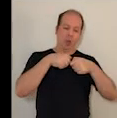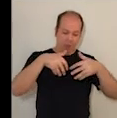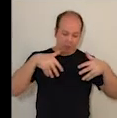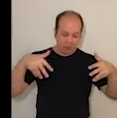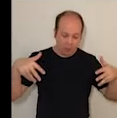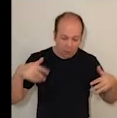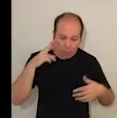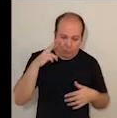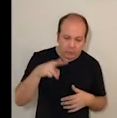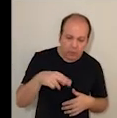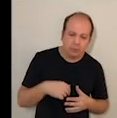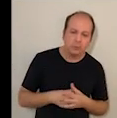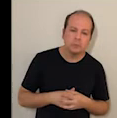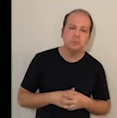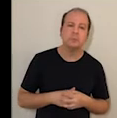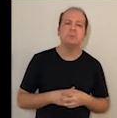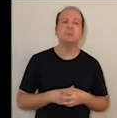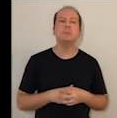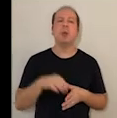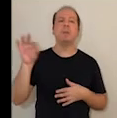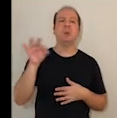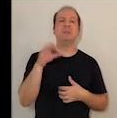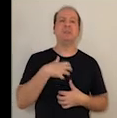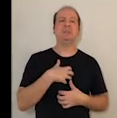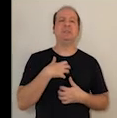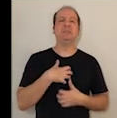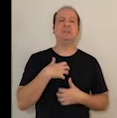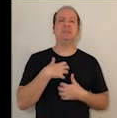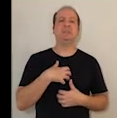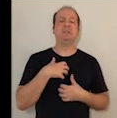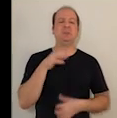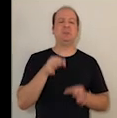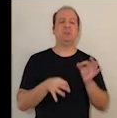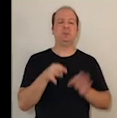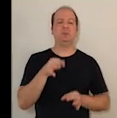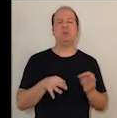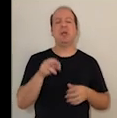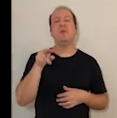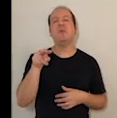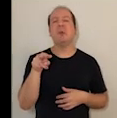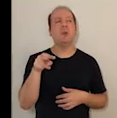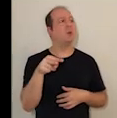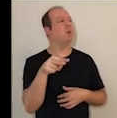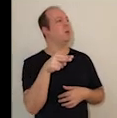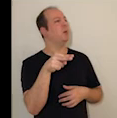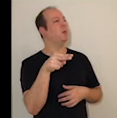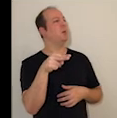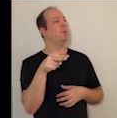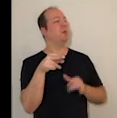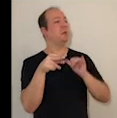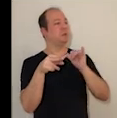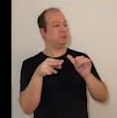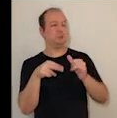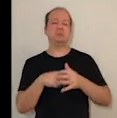O juiz abre as cortinas e observa. Mosca fica em pânico. O juiz se vira, olha para todos